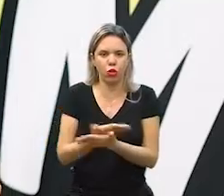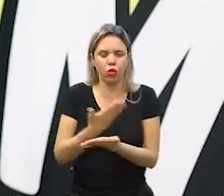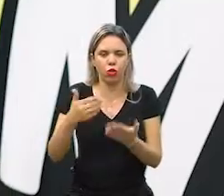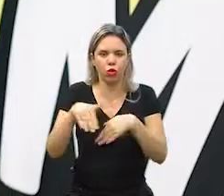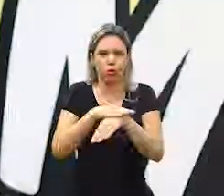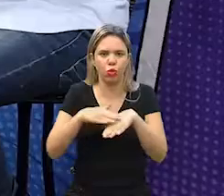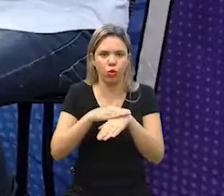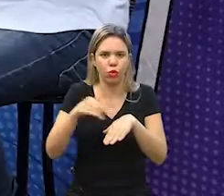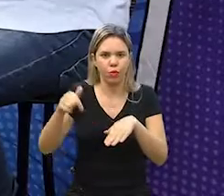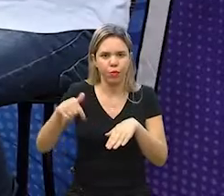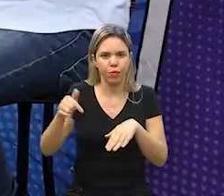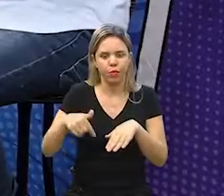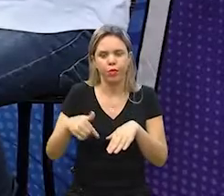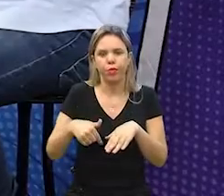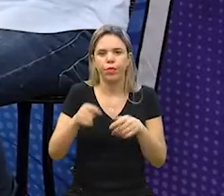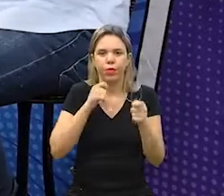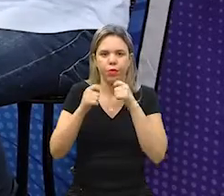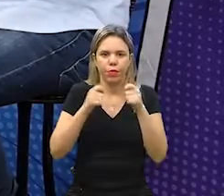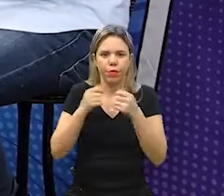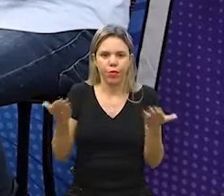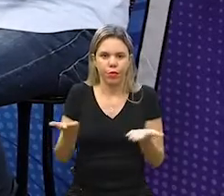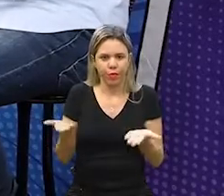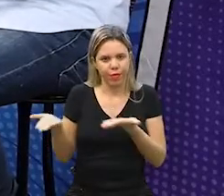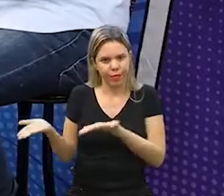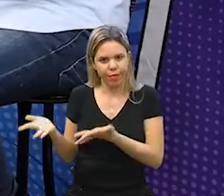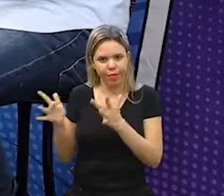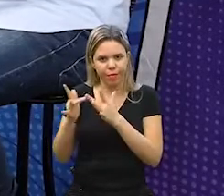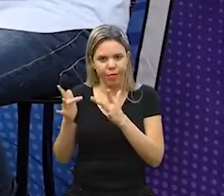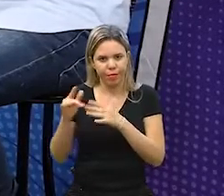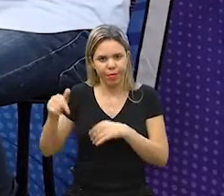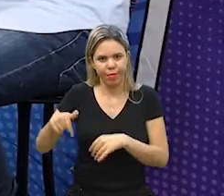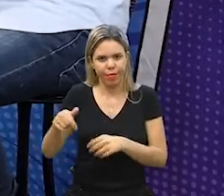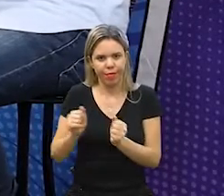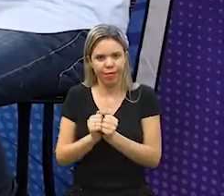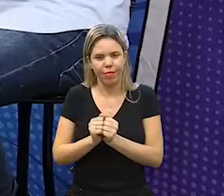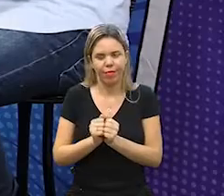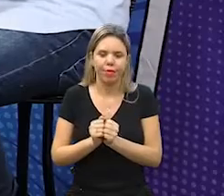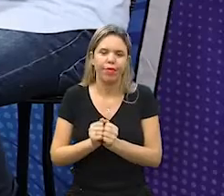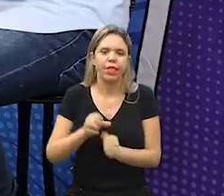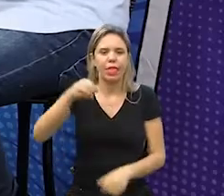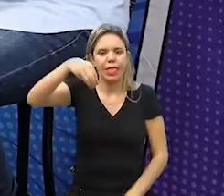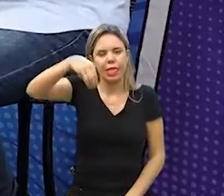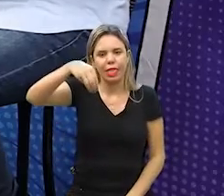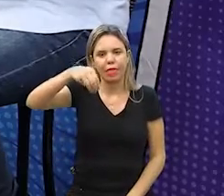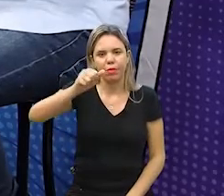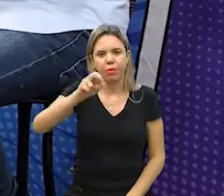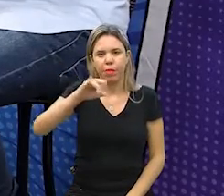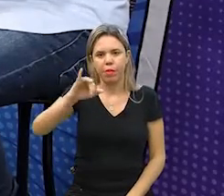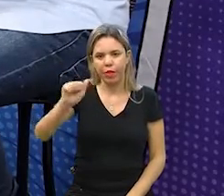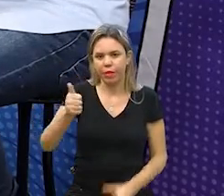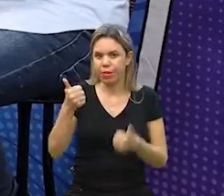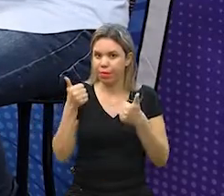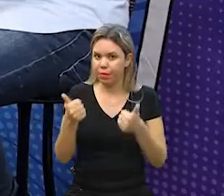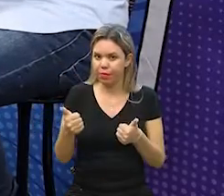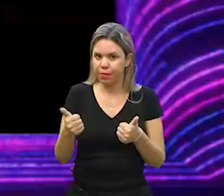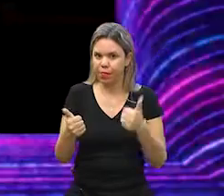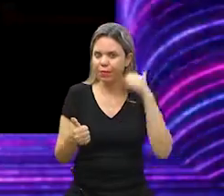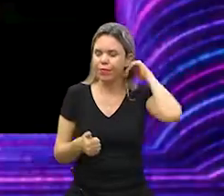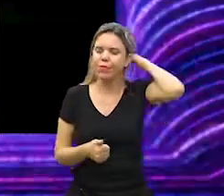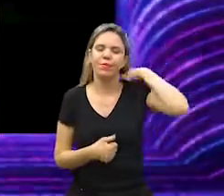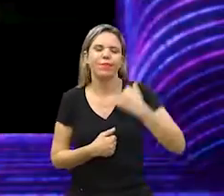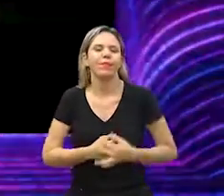vai conversar aqui, a nossa entrevistada já está conectada aqui comigo, Maria Filomena. Tudo bem, Maria